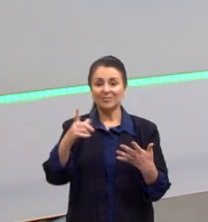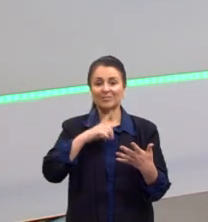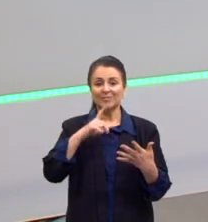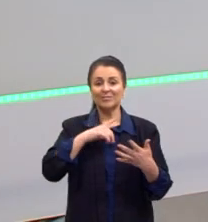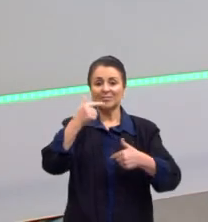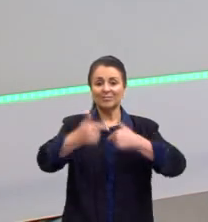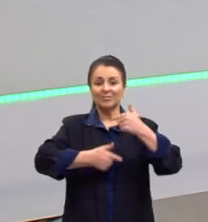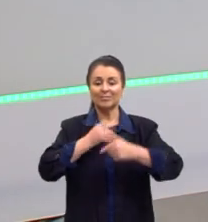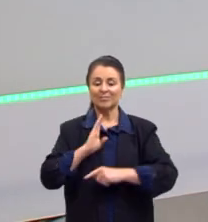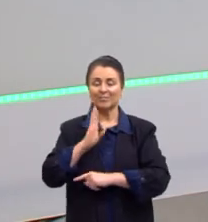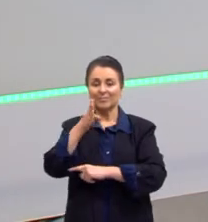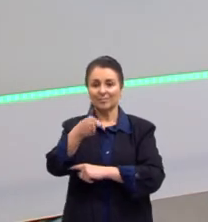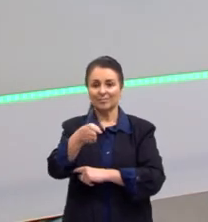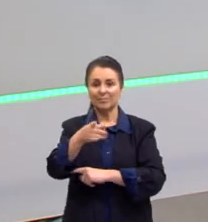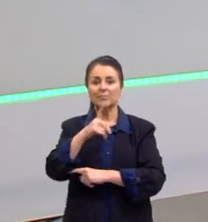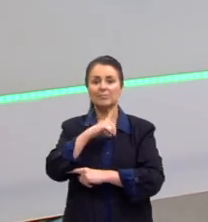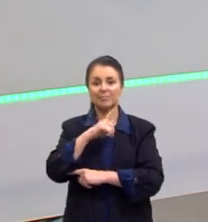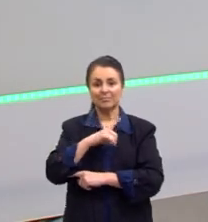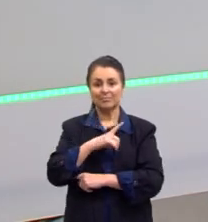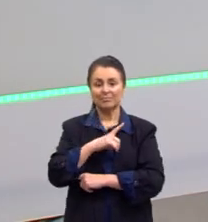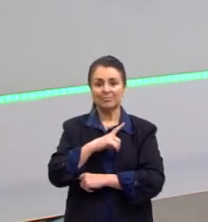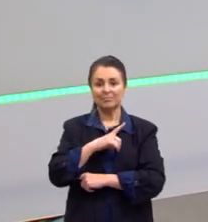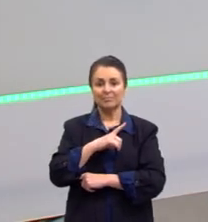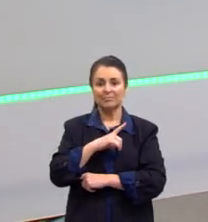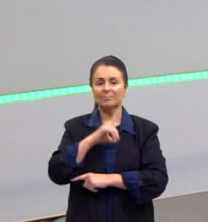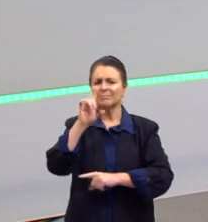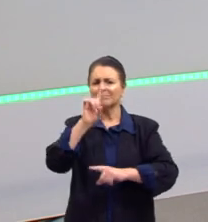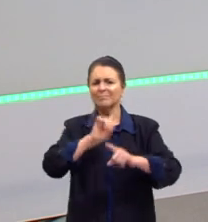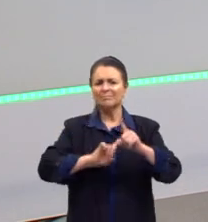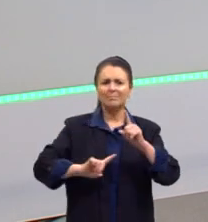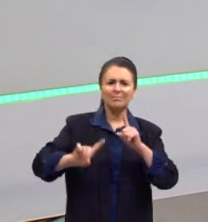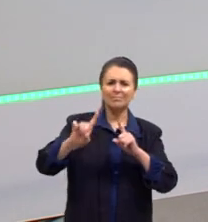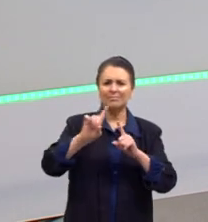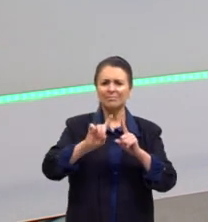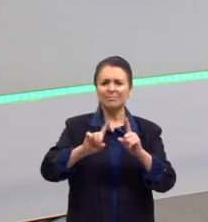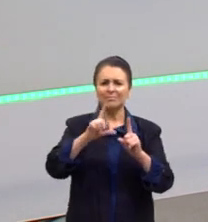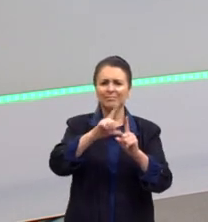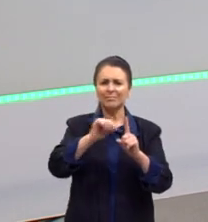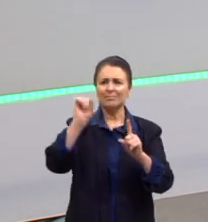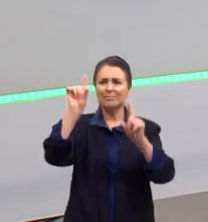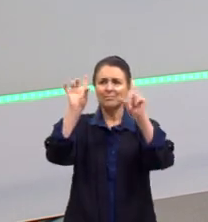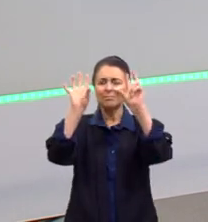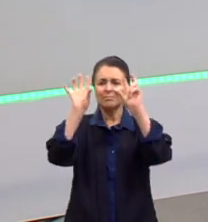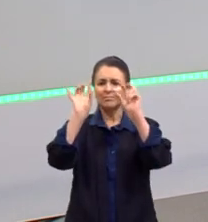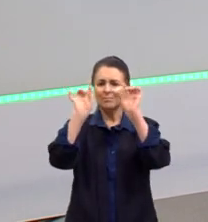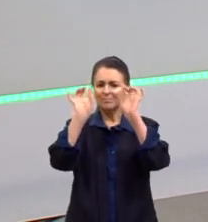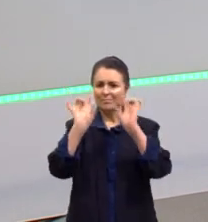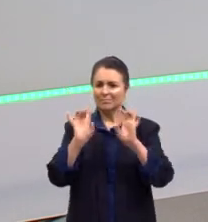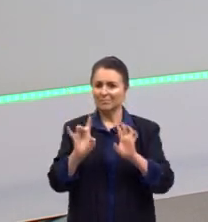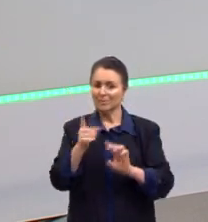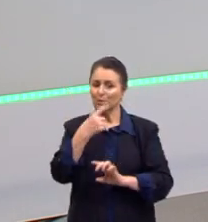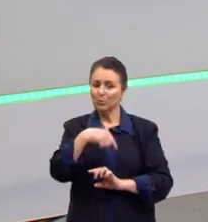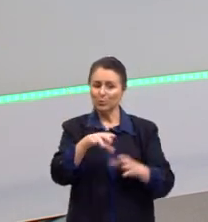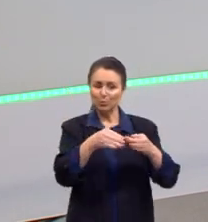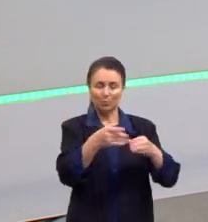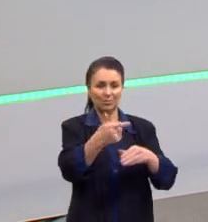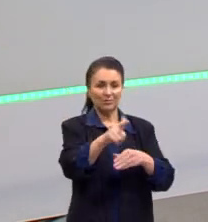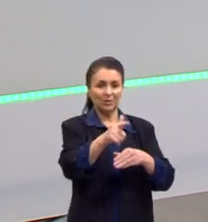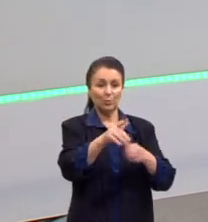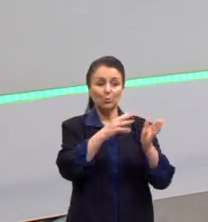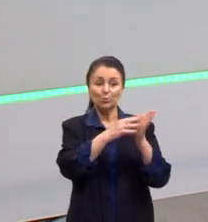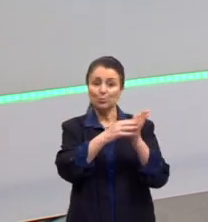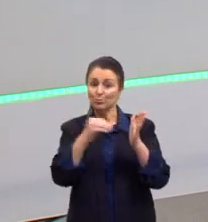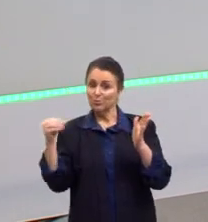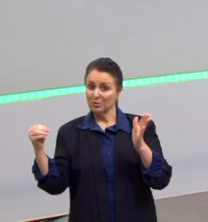sendo serviçal direto vamos dizer assim eles tinham umas regalias né que os outros que eram os futuros não não tinham quando se